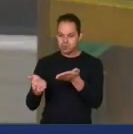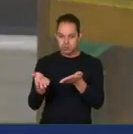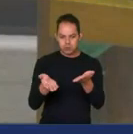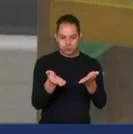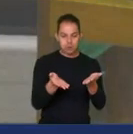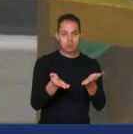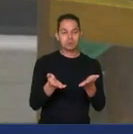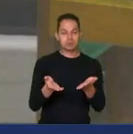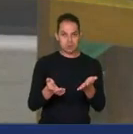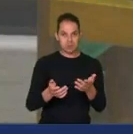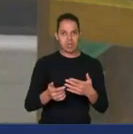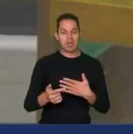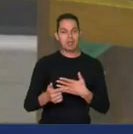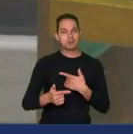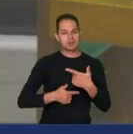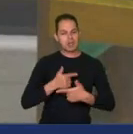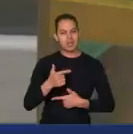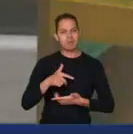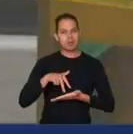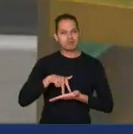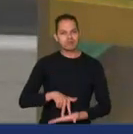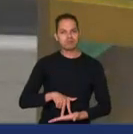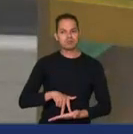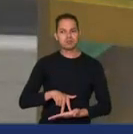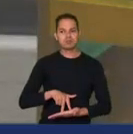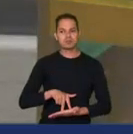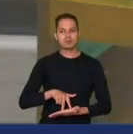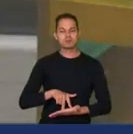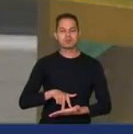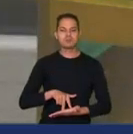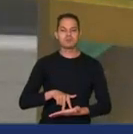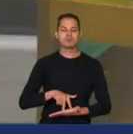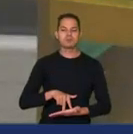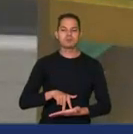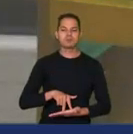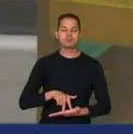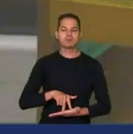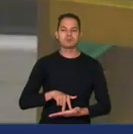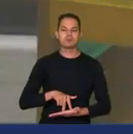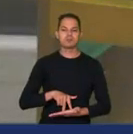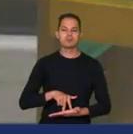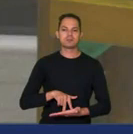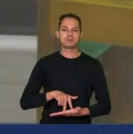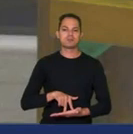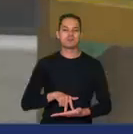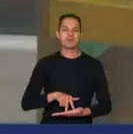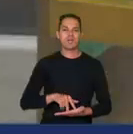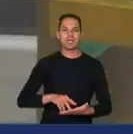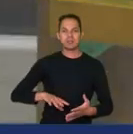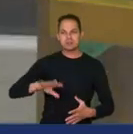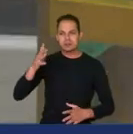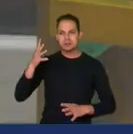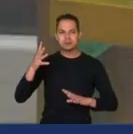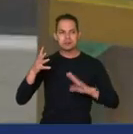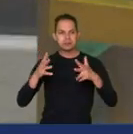forma firme para impedir que estes desmandos continuem acontecendo na